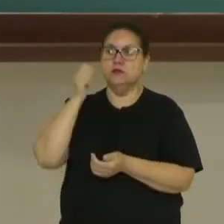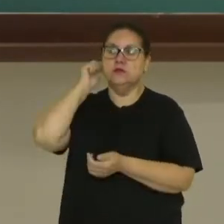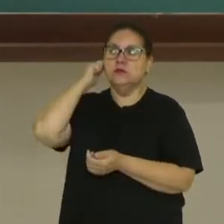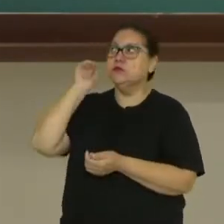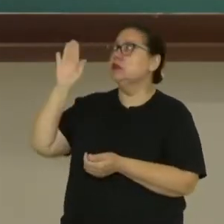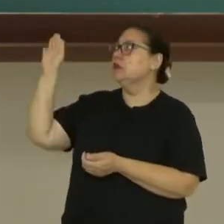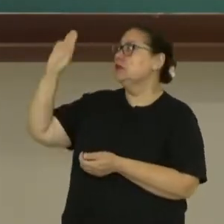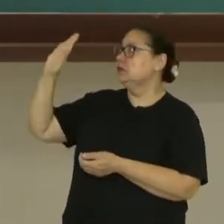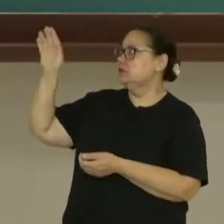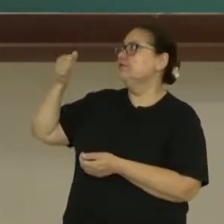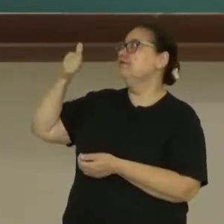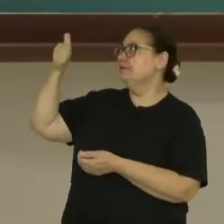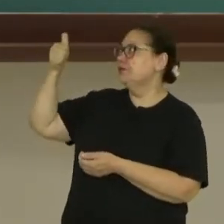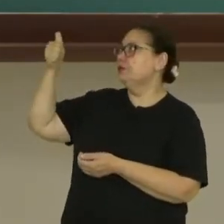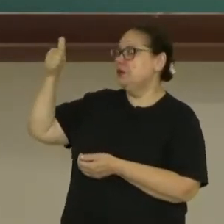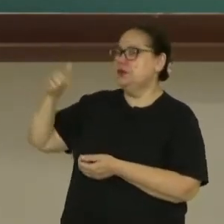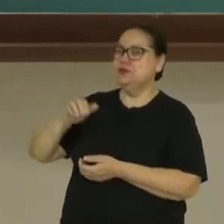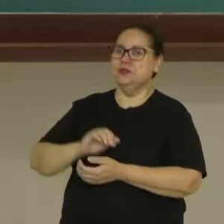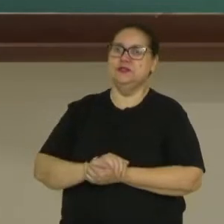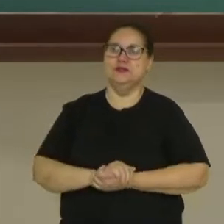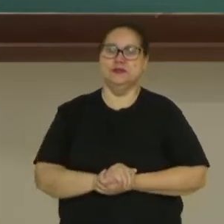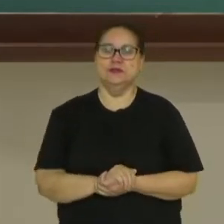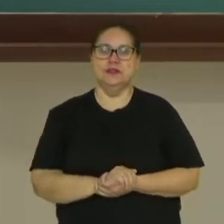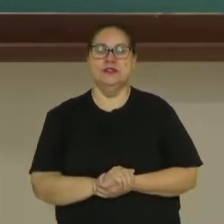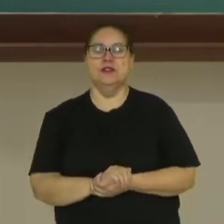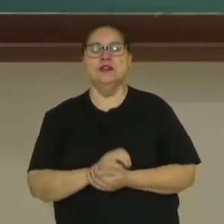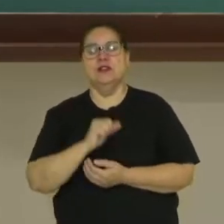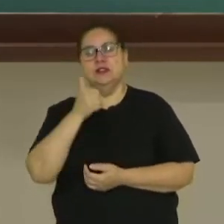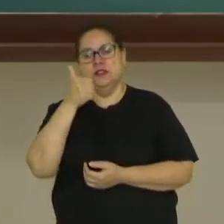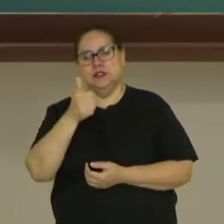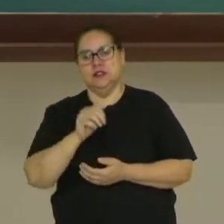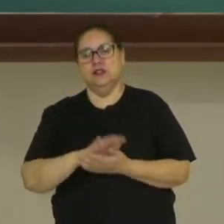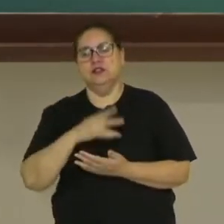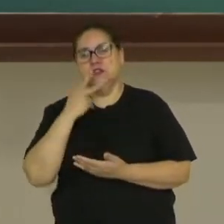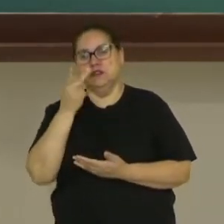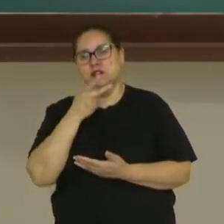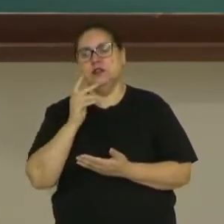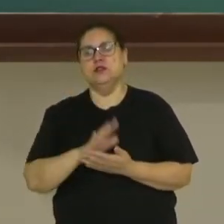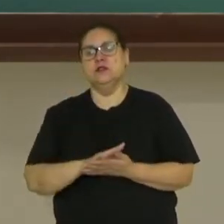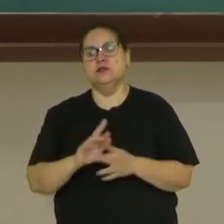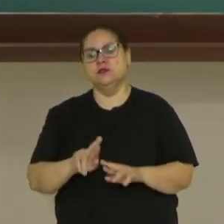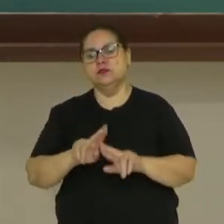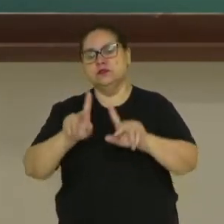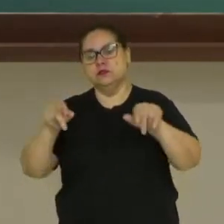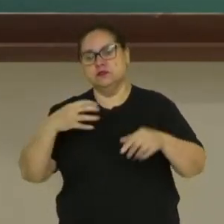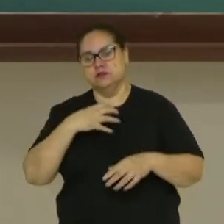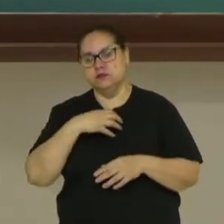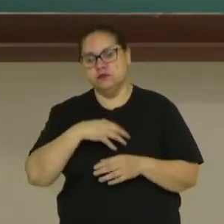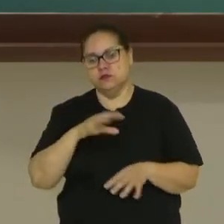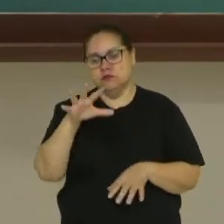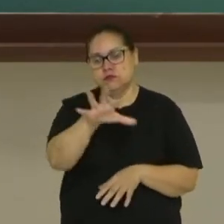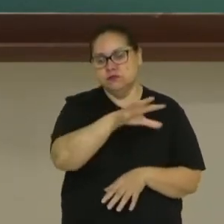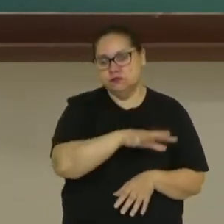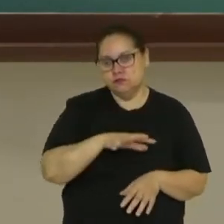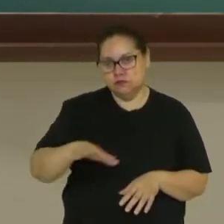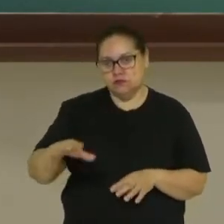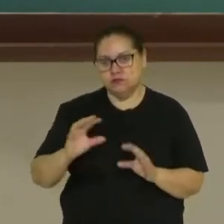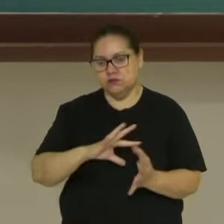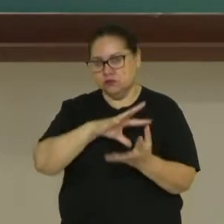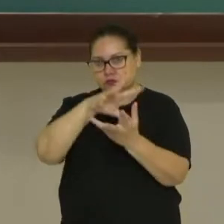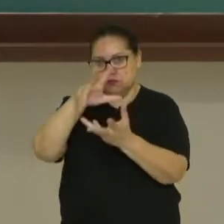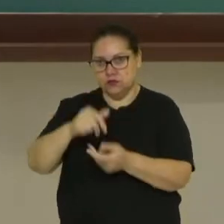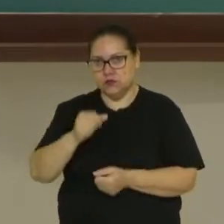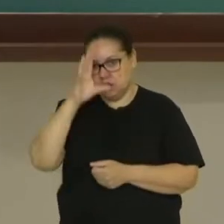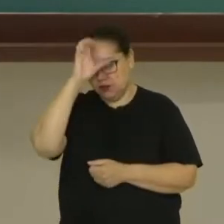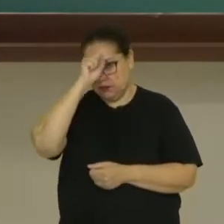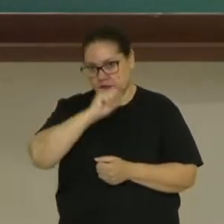a Adalgisa. Tudo bem, Adalgisa? Ótimo, então nós iremos falar então sobre diferentes formas de regionalização do mundo. Vamos